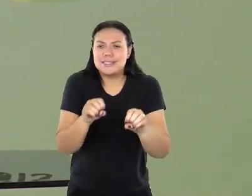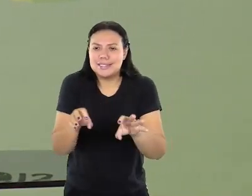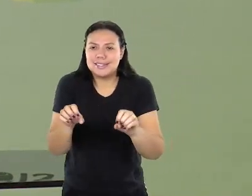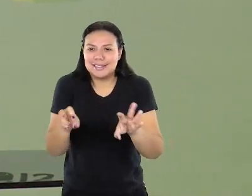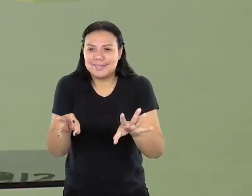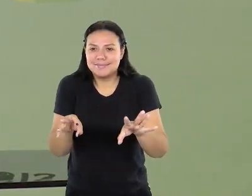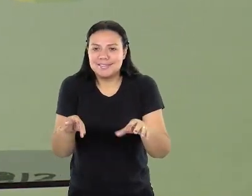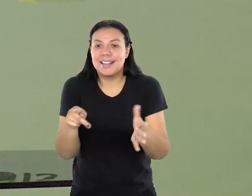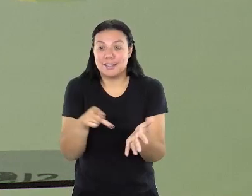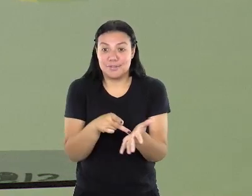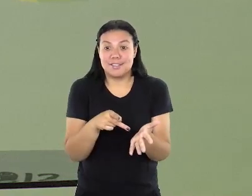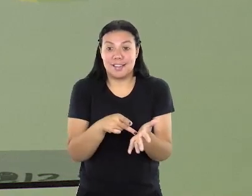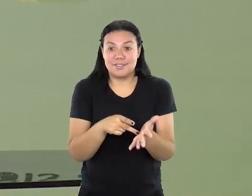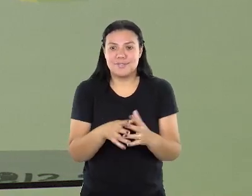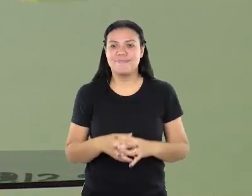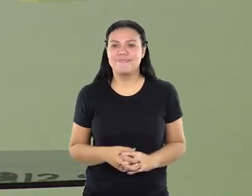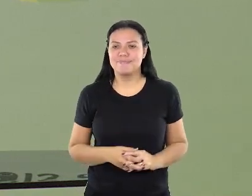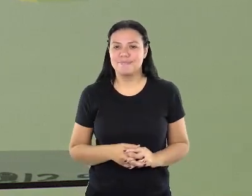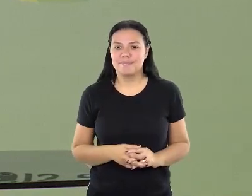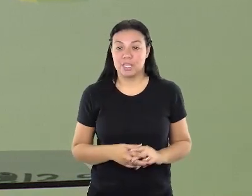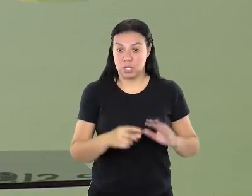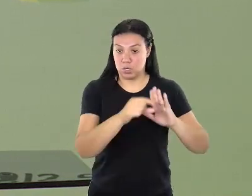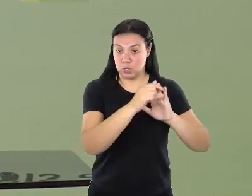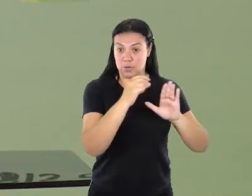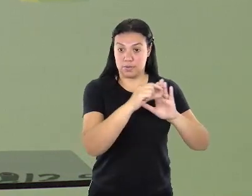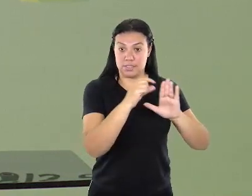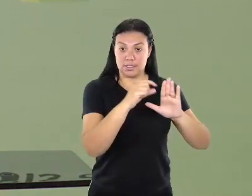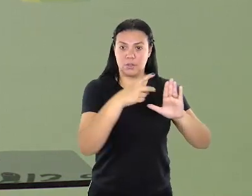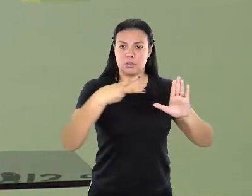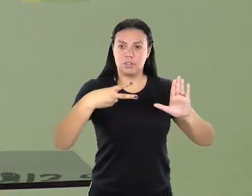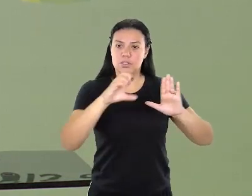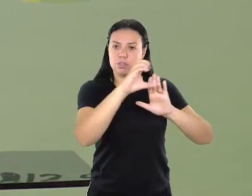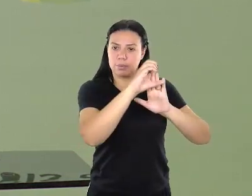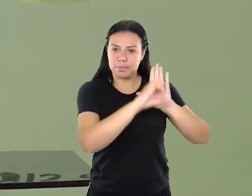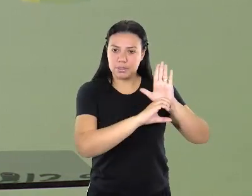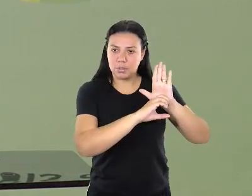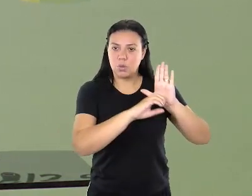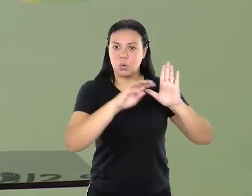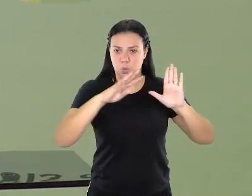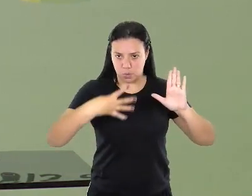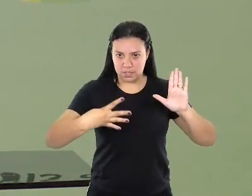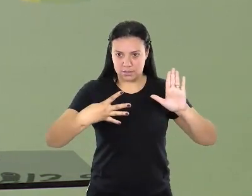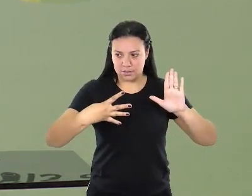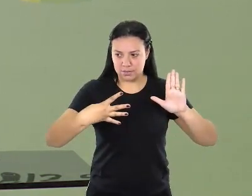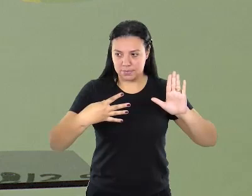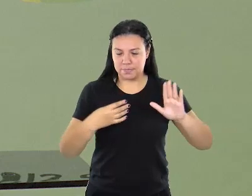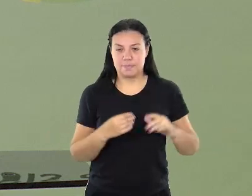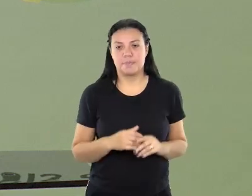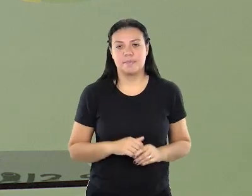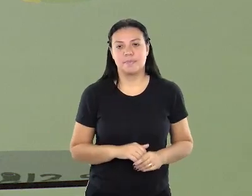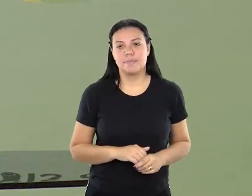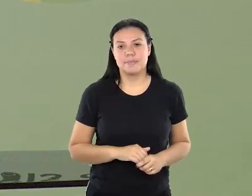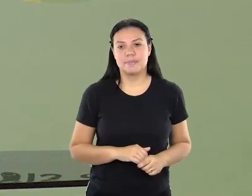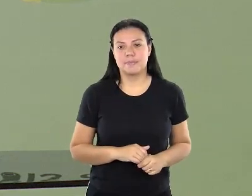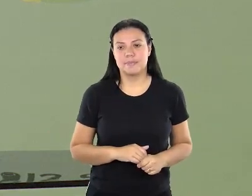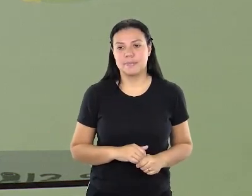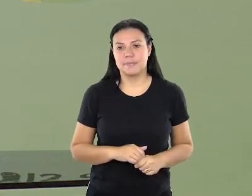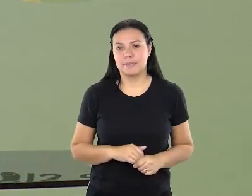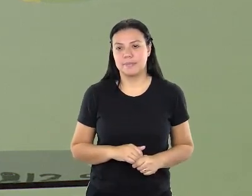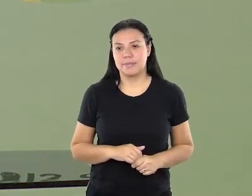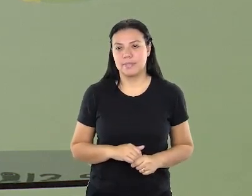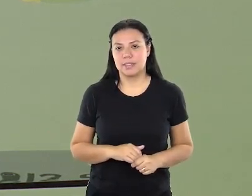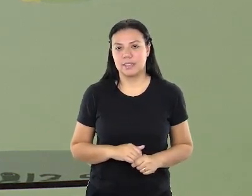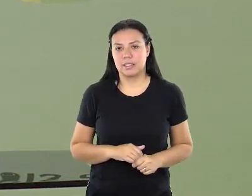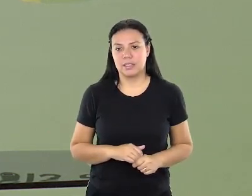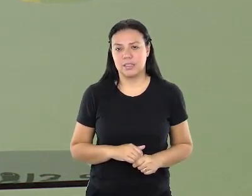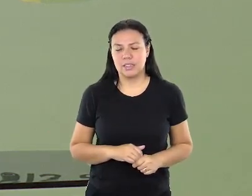Veja, no versículo 2 do capítulo 4, Ele diz, eu não vou,